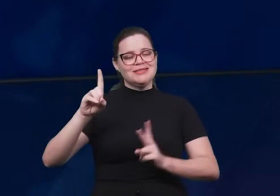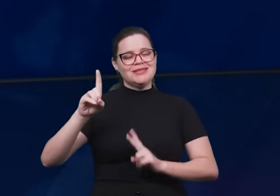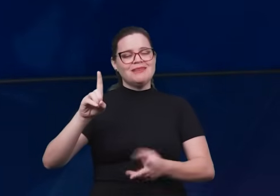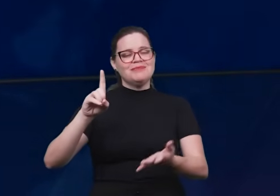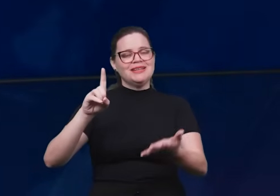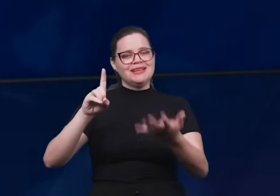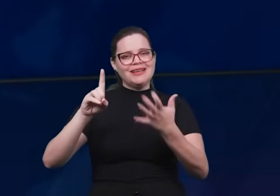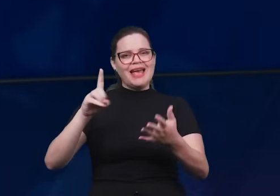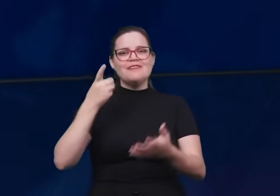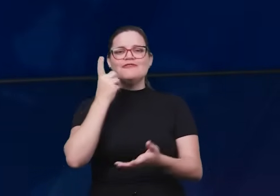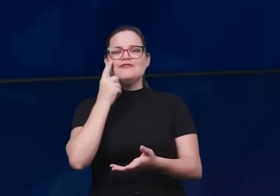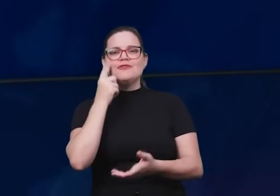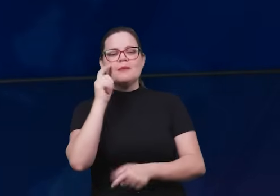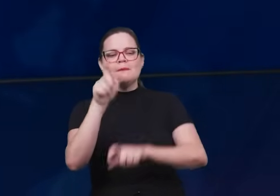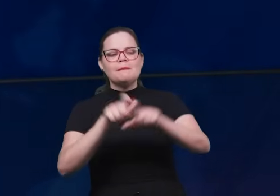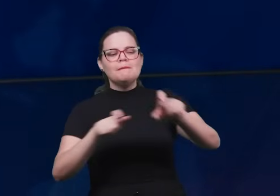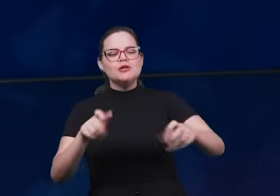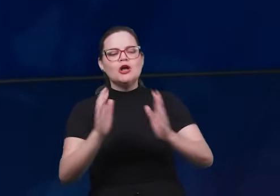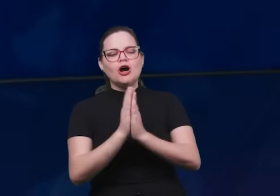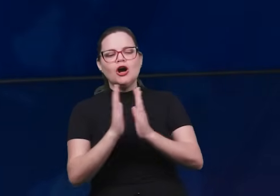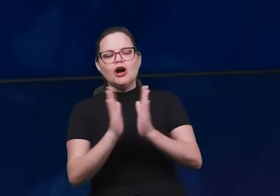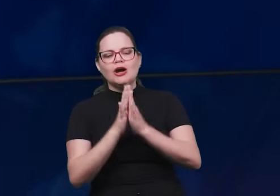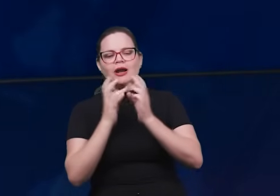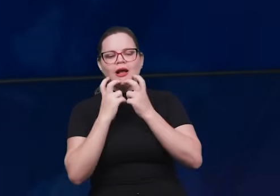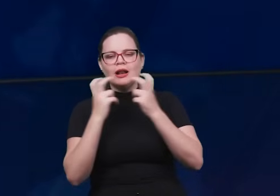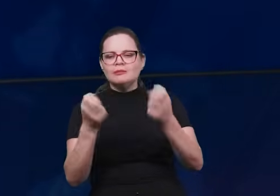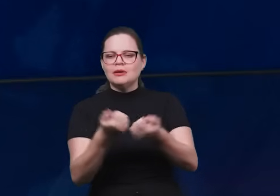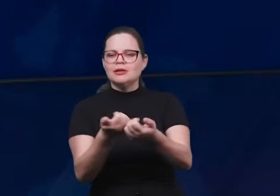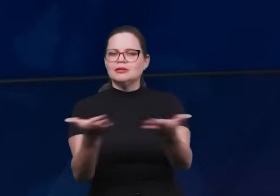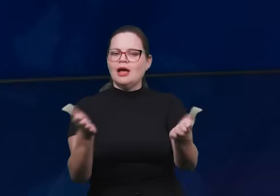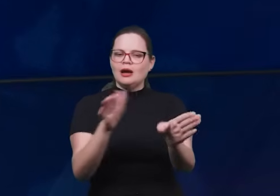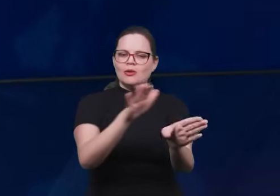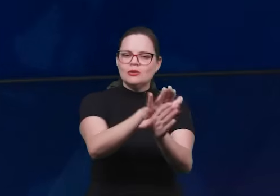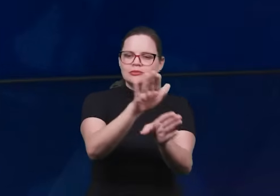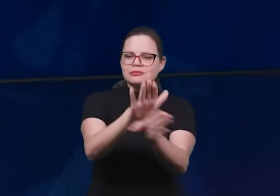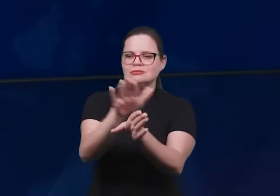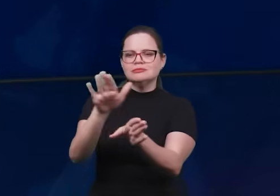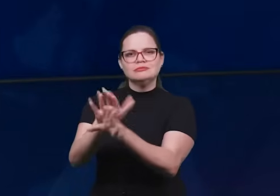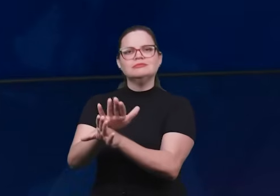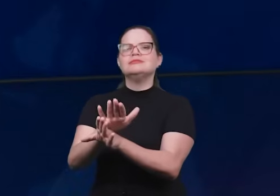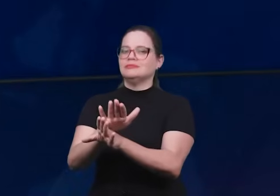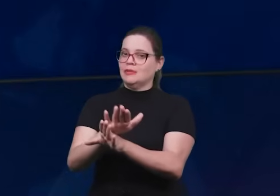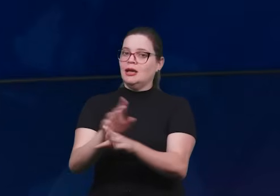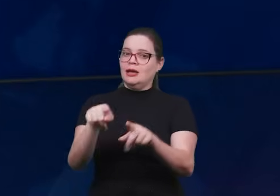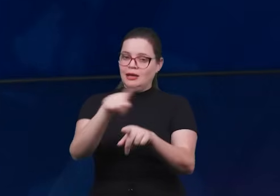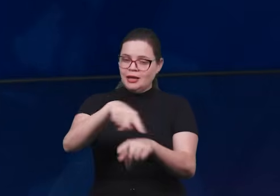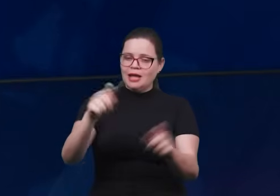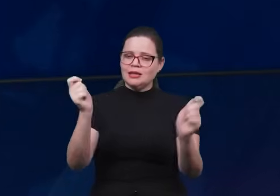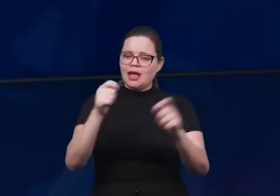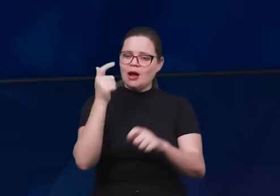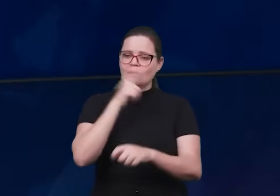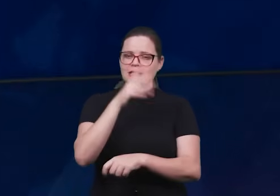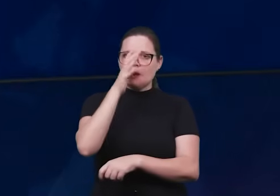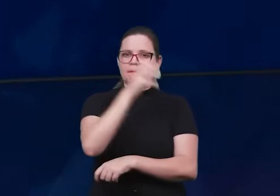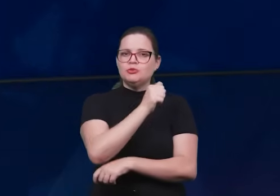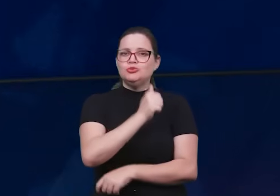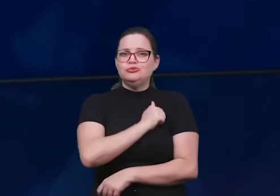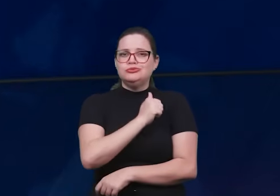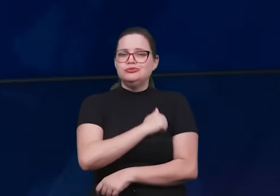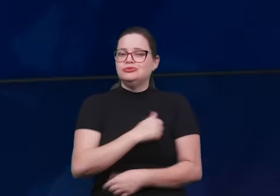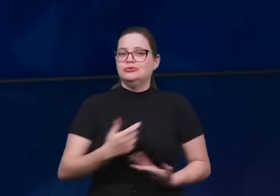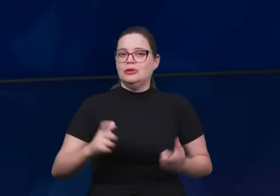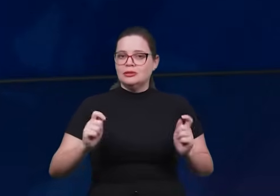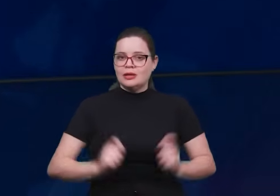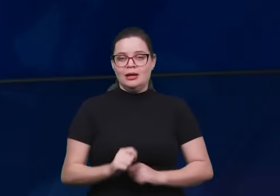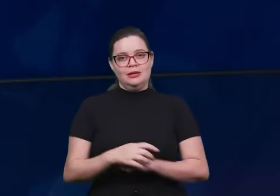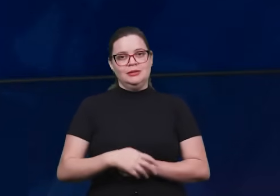o clamor das pessoas e dar a elas o conselho do Senhor e o livramento do Senhor.